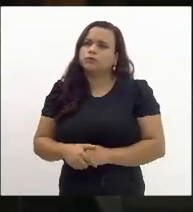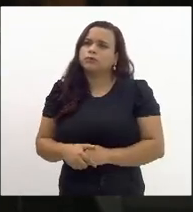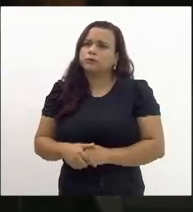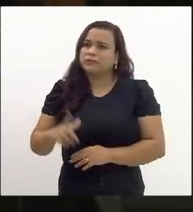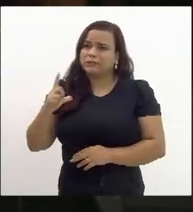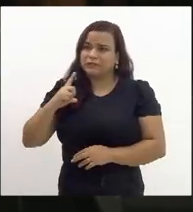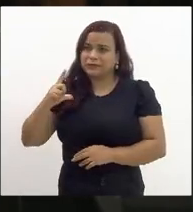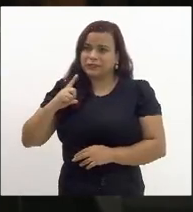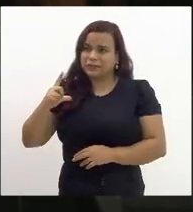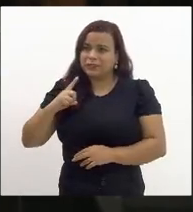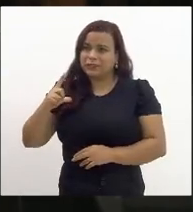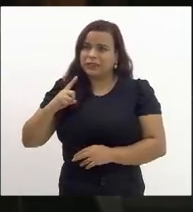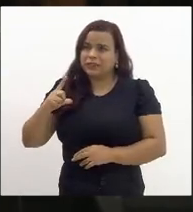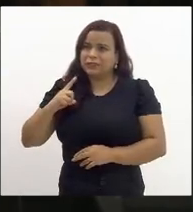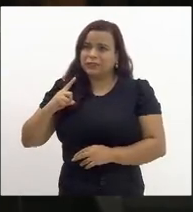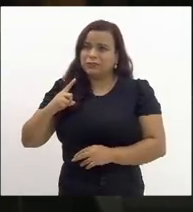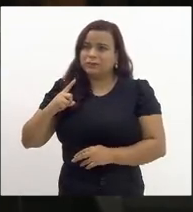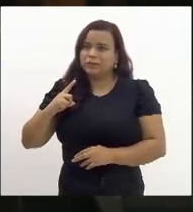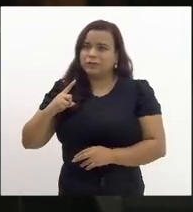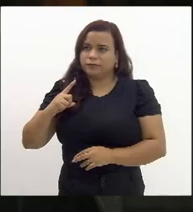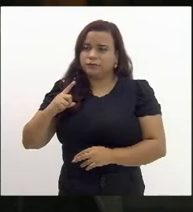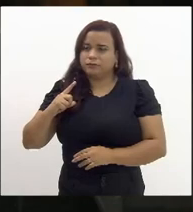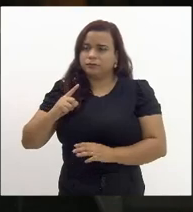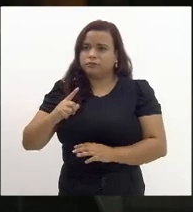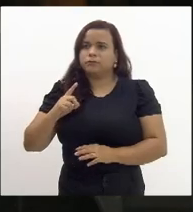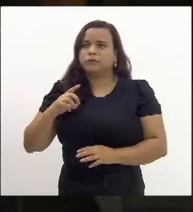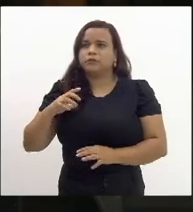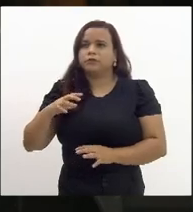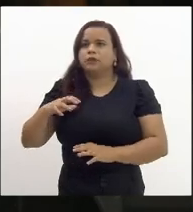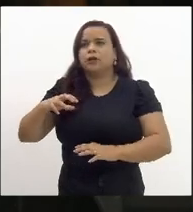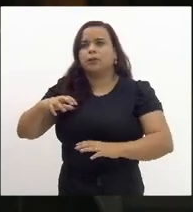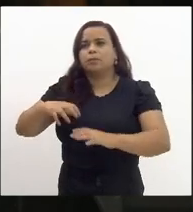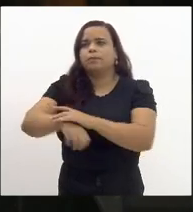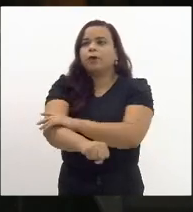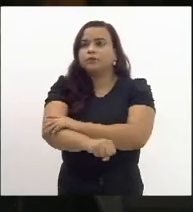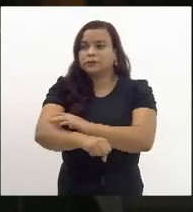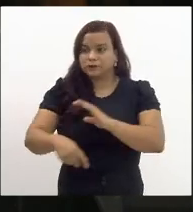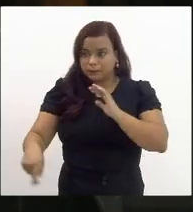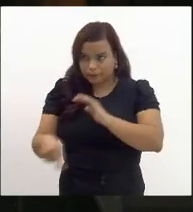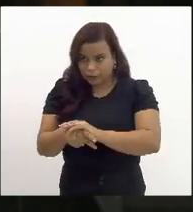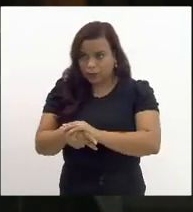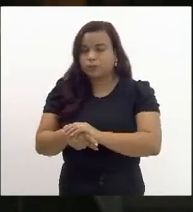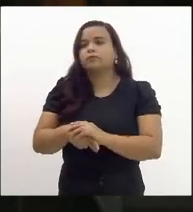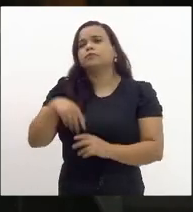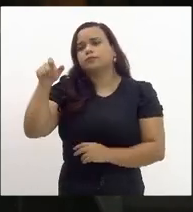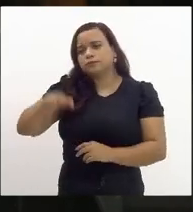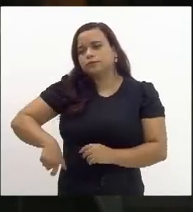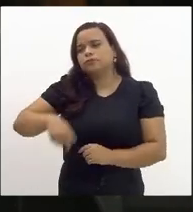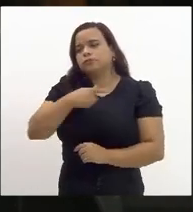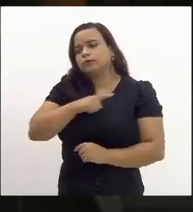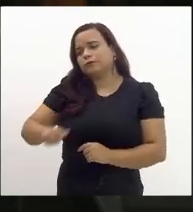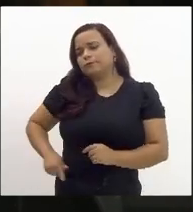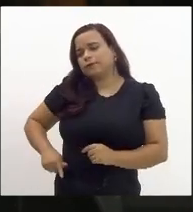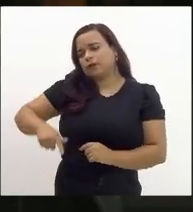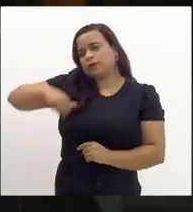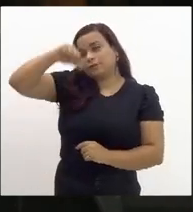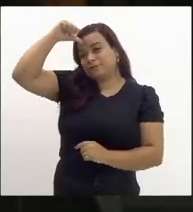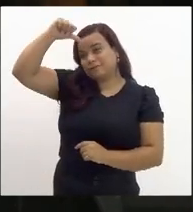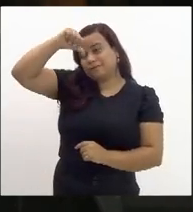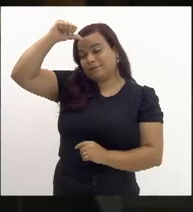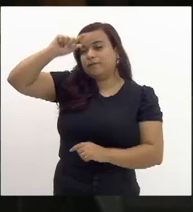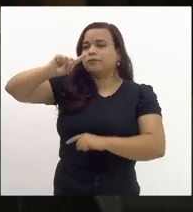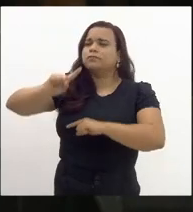houve a posse do então governador Cláudio Castro. Dia